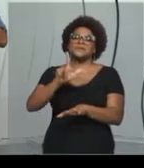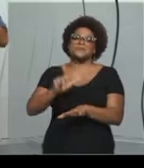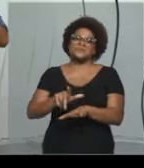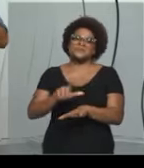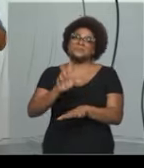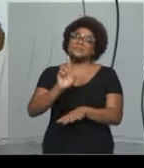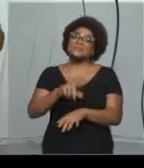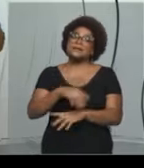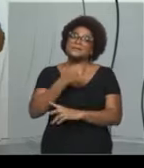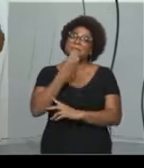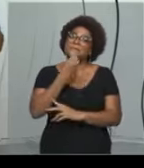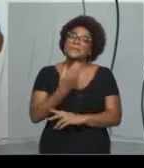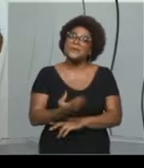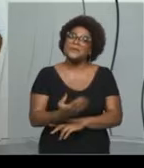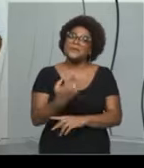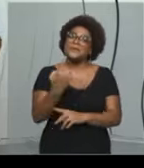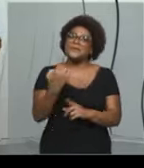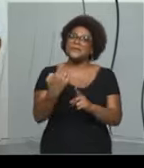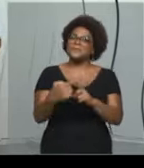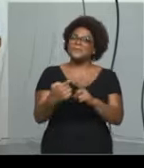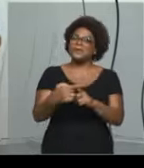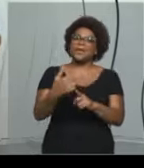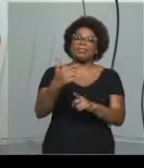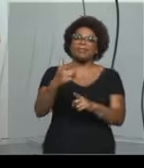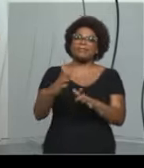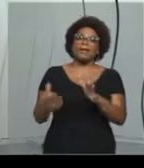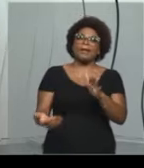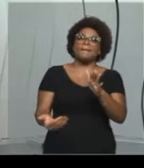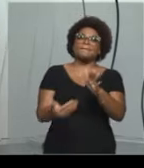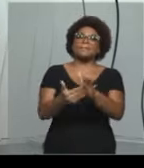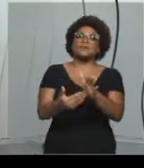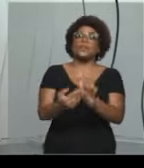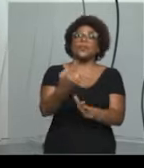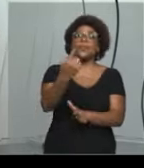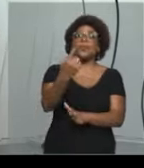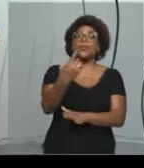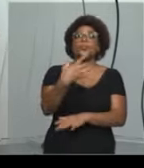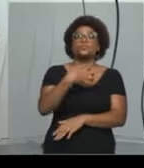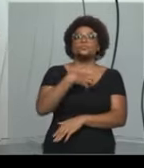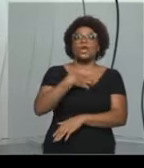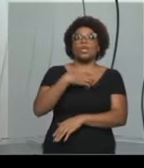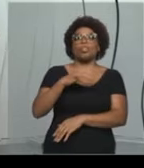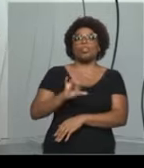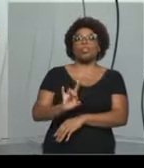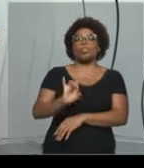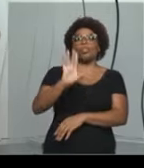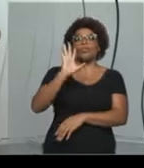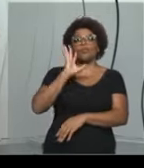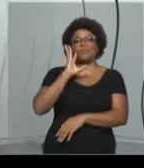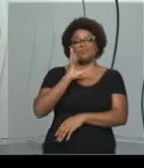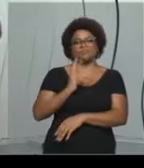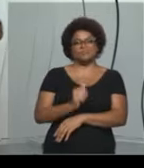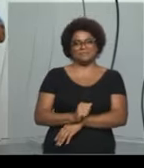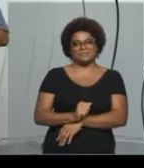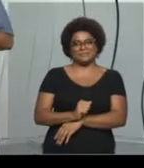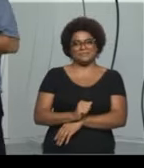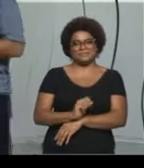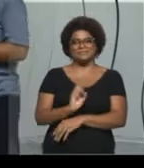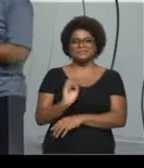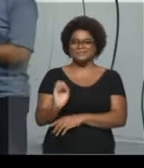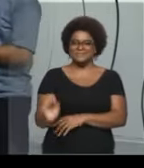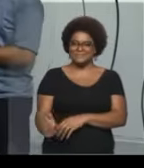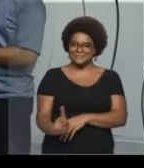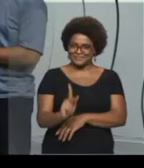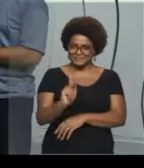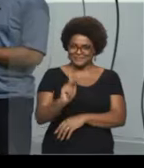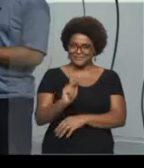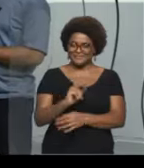fica limitado a um único jeito de você chegar na resposta. Ok?